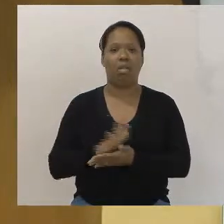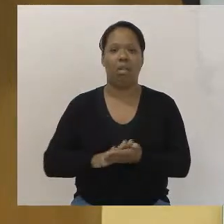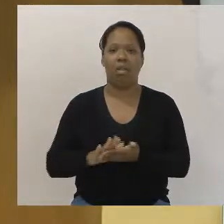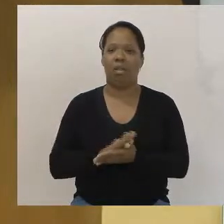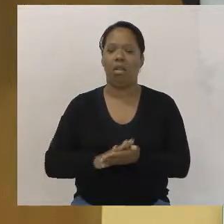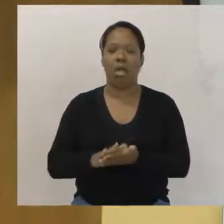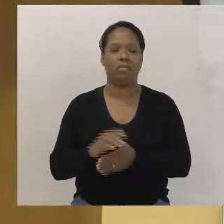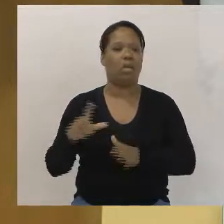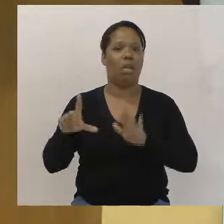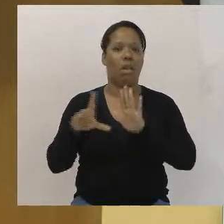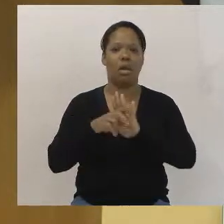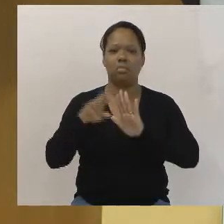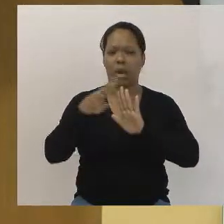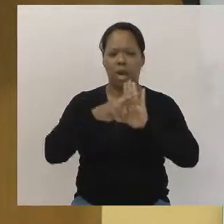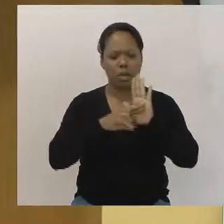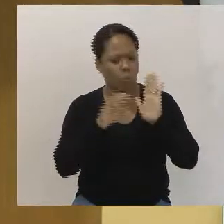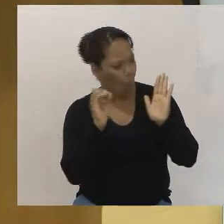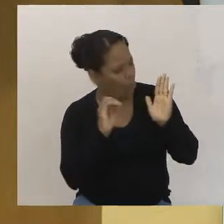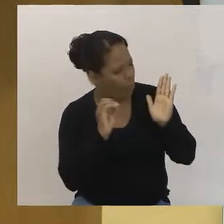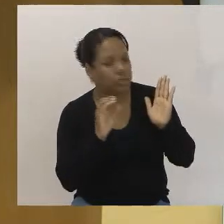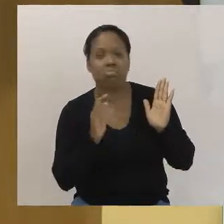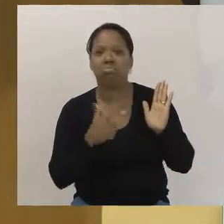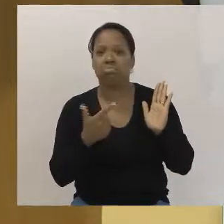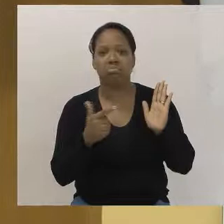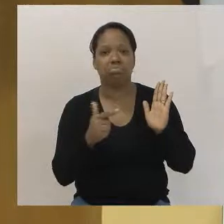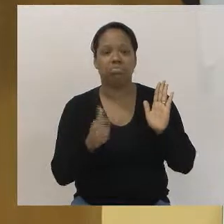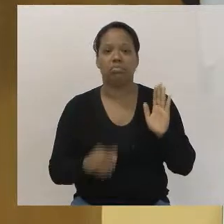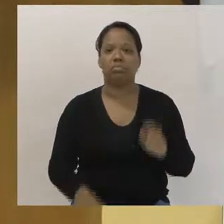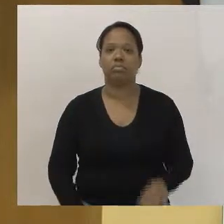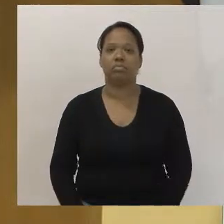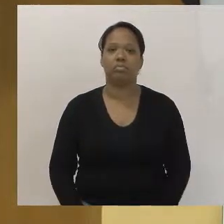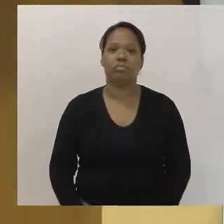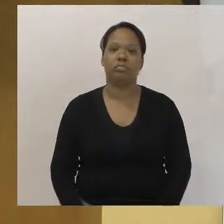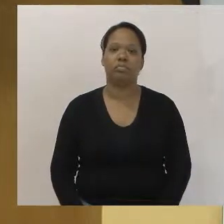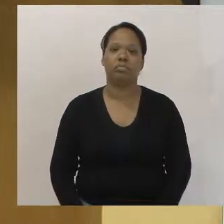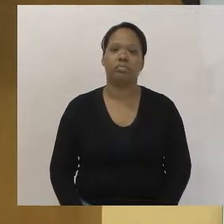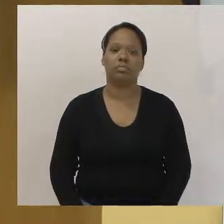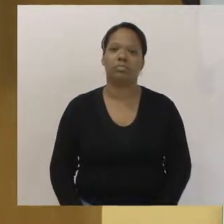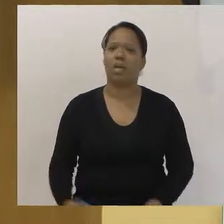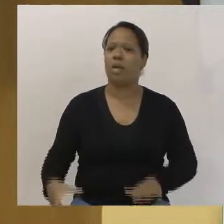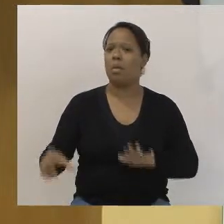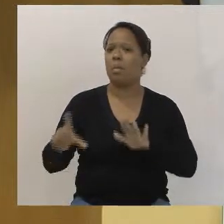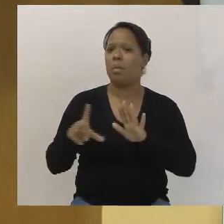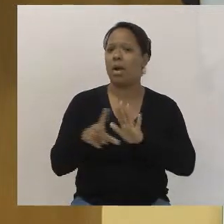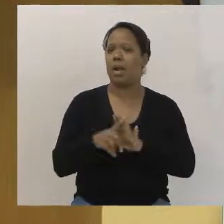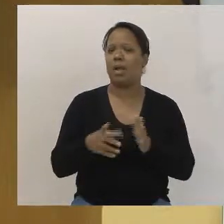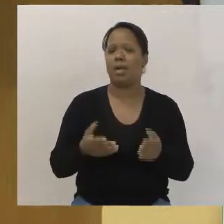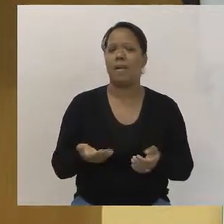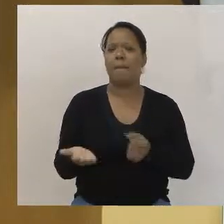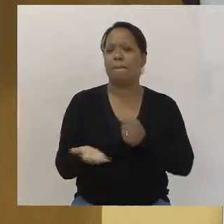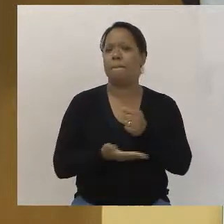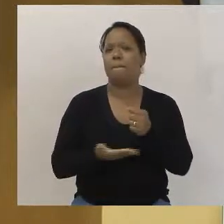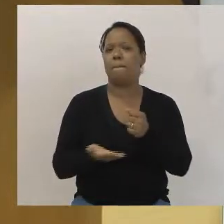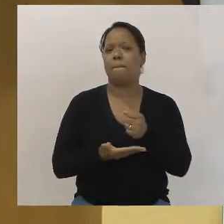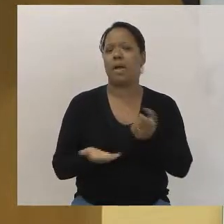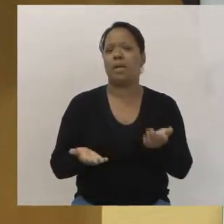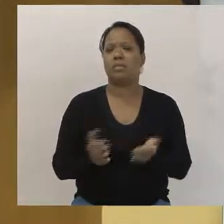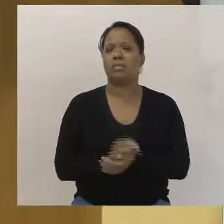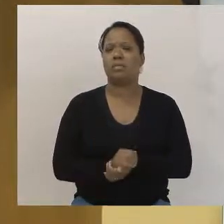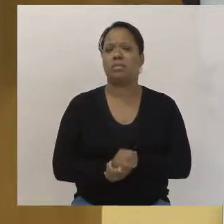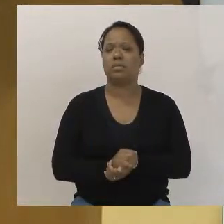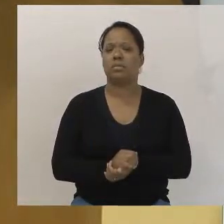na lei de diretrizes orçamentárias como eu disse é uma peça uma lei fundamental que